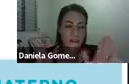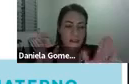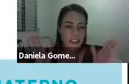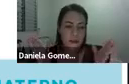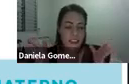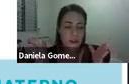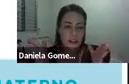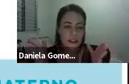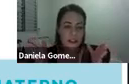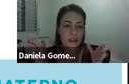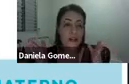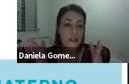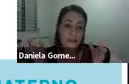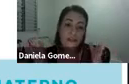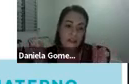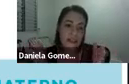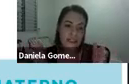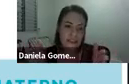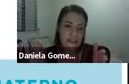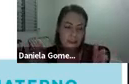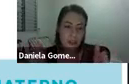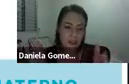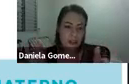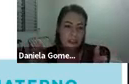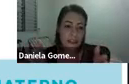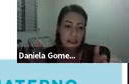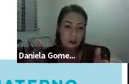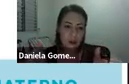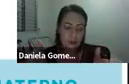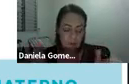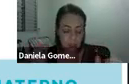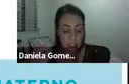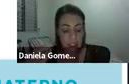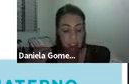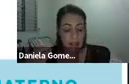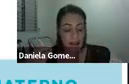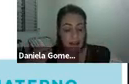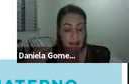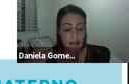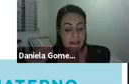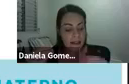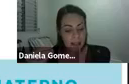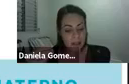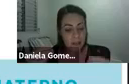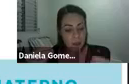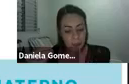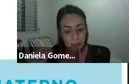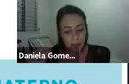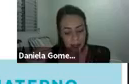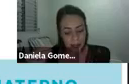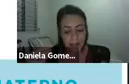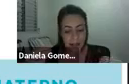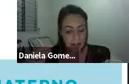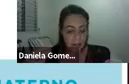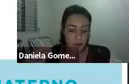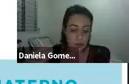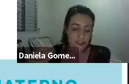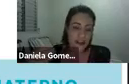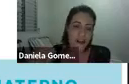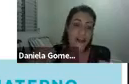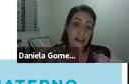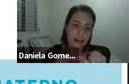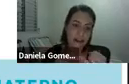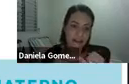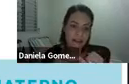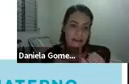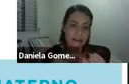depois do parto, nas primeiras 48 horas, isso às vezes pode acontecer, é comum. Se para o bebê, se ele não